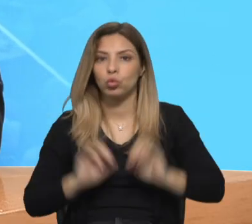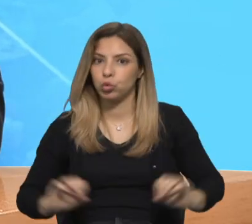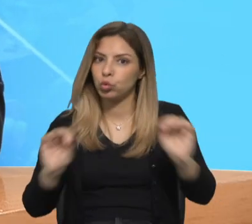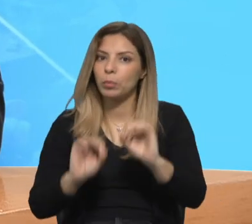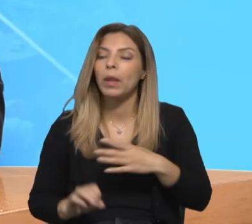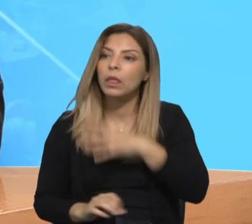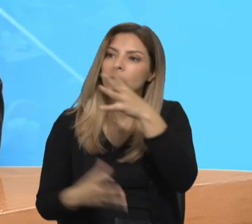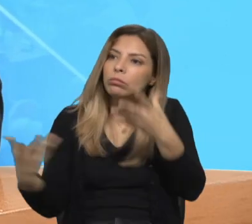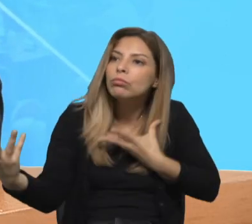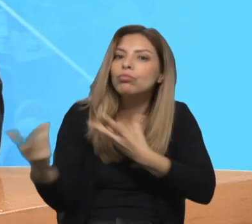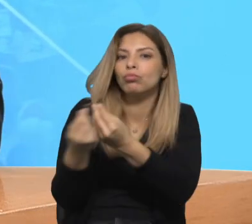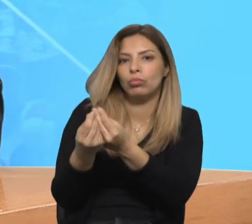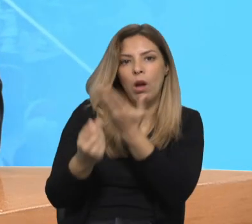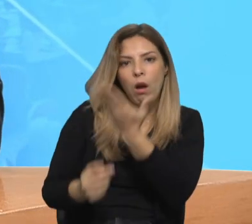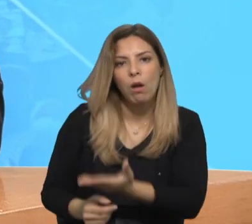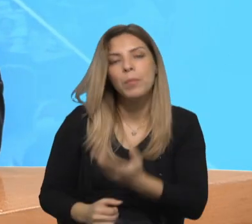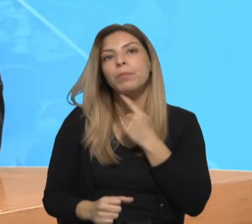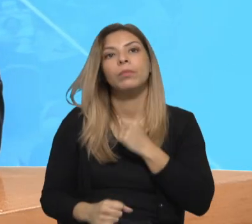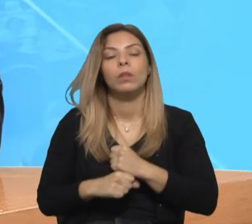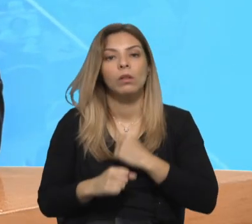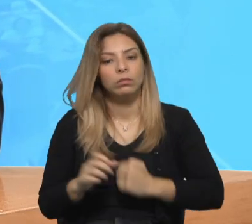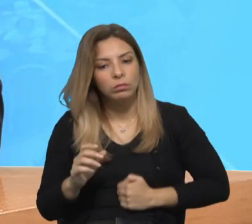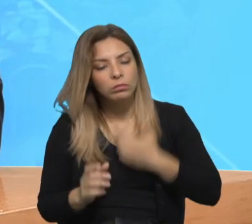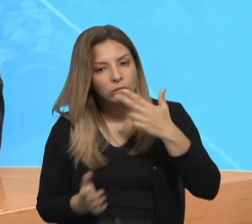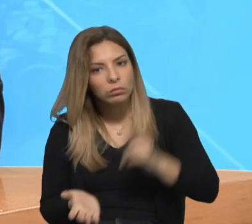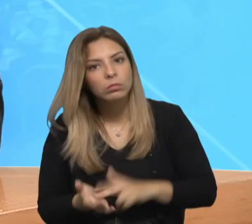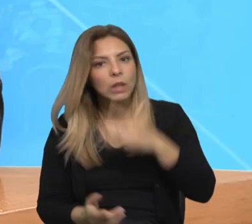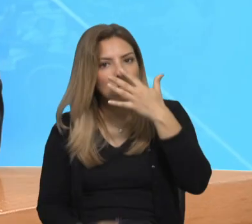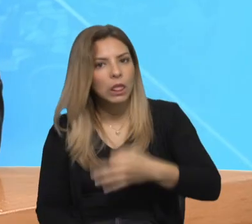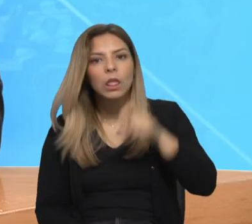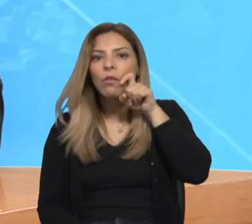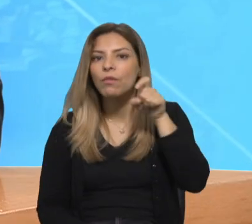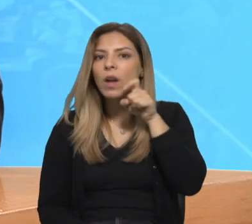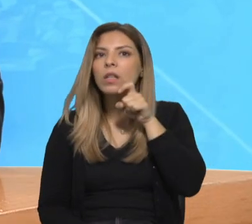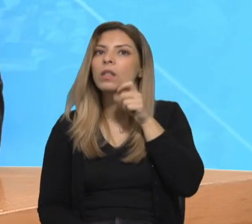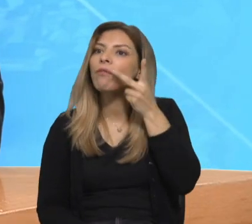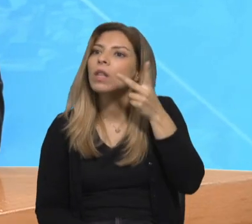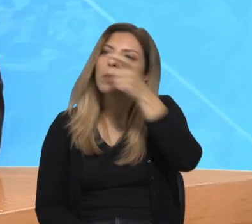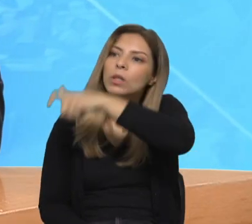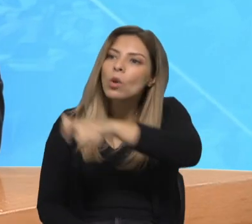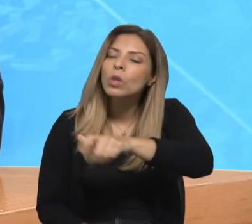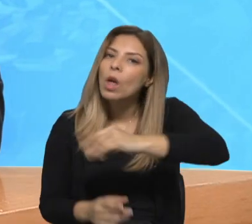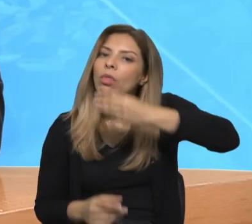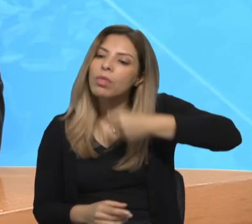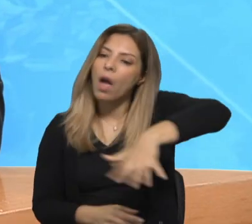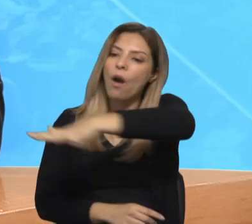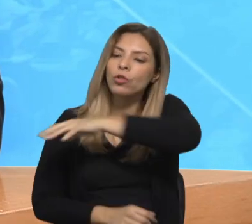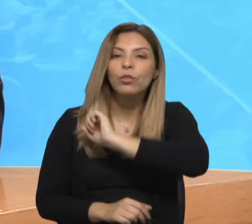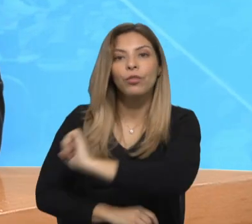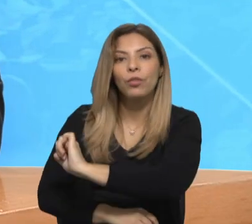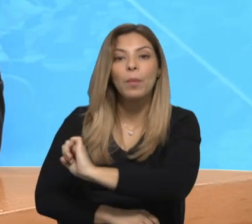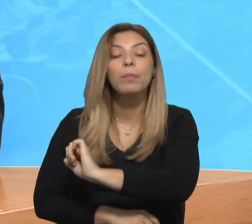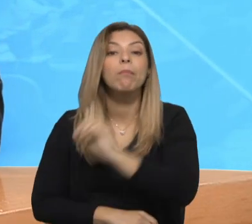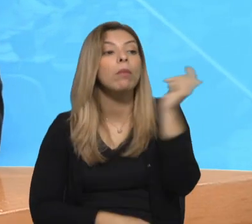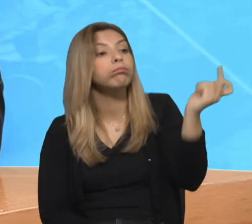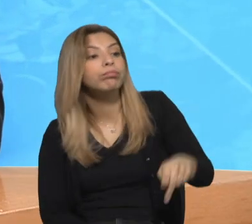com eles. E ser cristão era defender aqueles que vivem nas suas terras. E o que é certo é que o 25 de Abril veio a